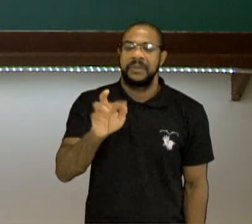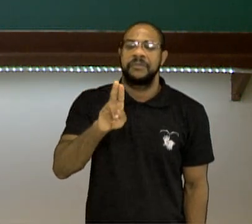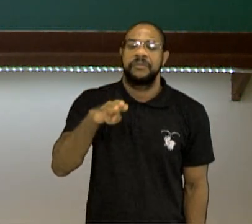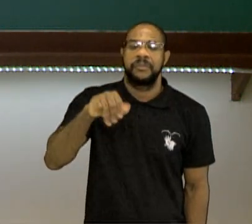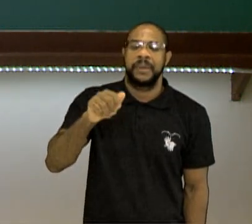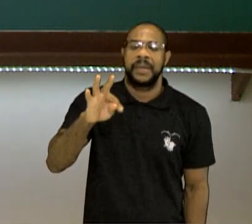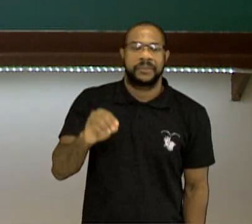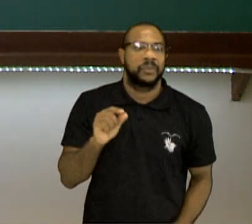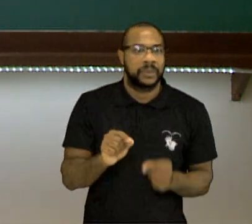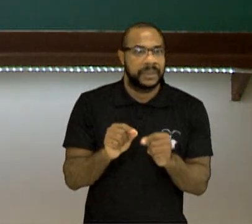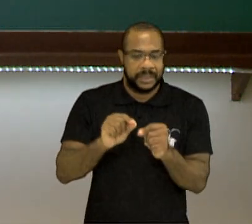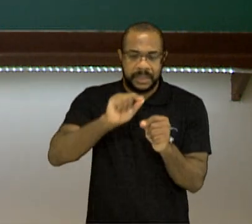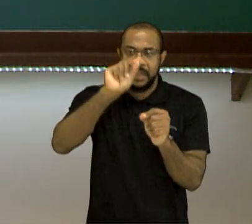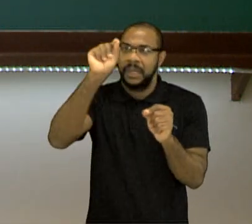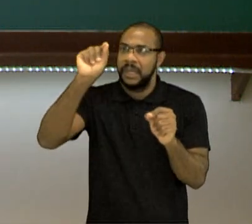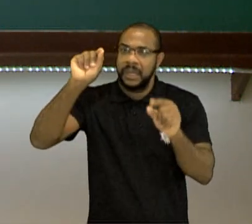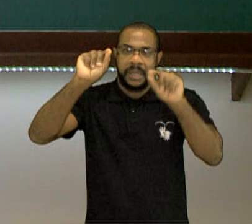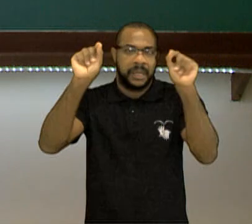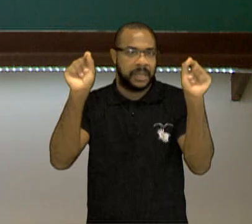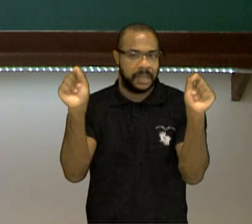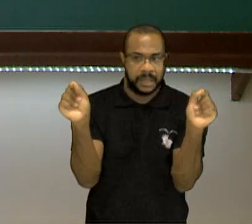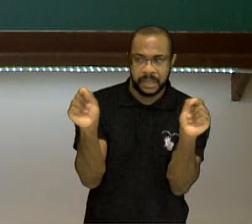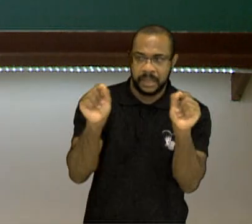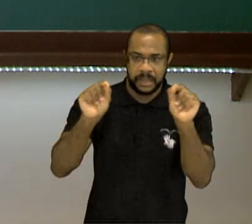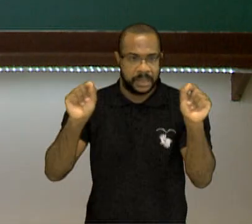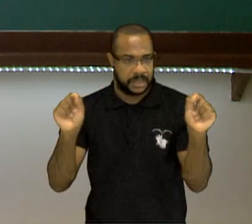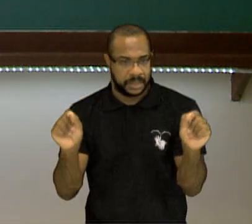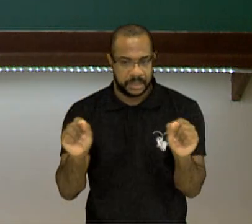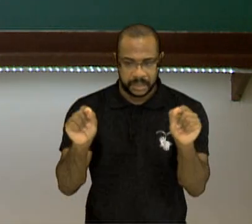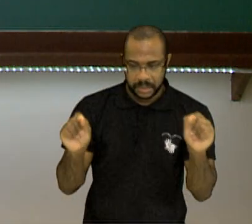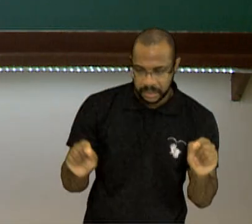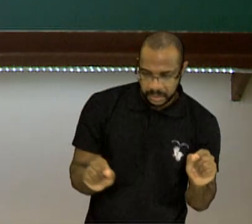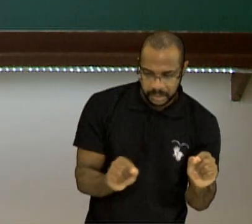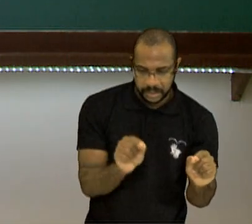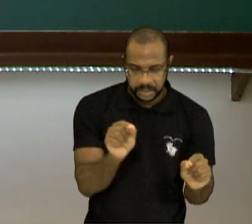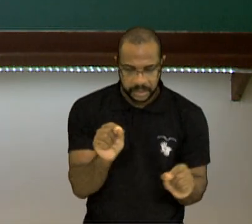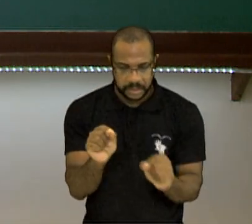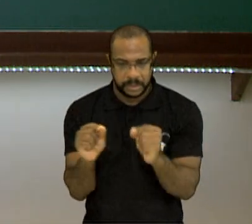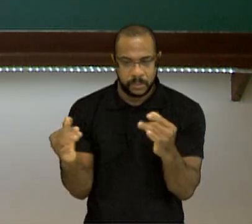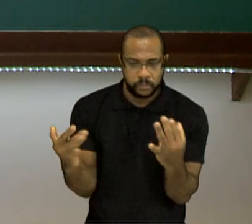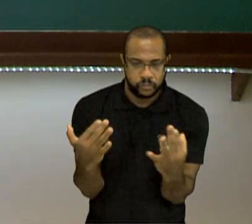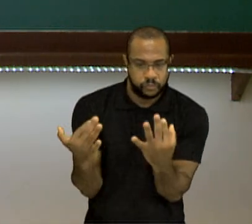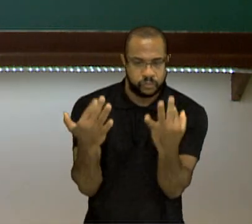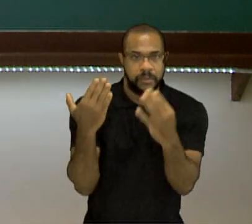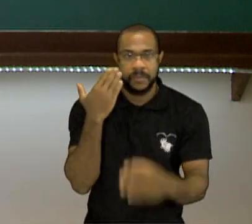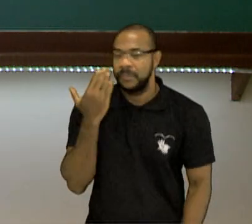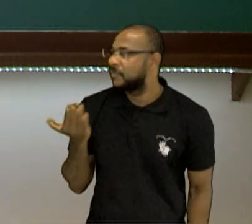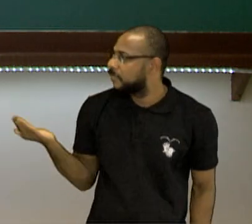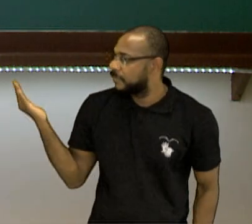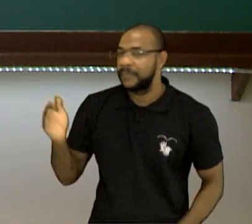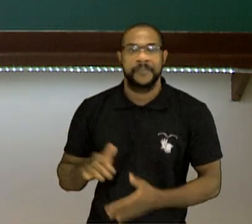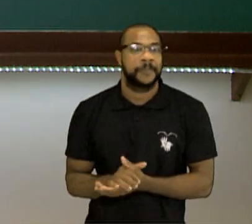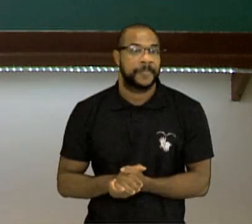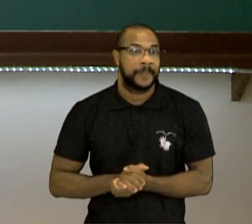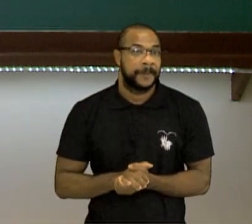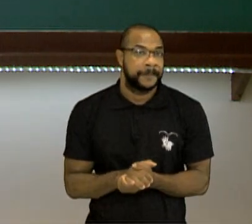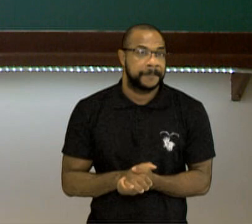sai, ela cai em desuso e você tem esse esfumato, né?